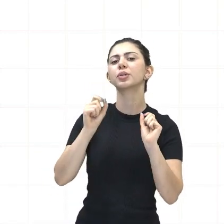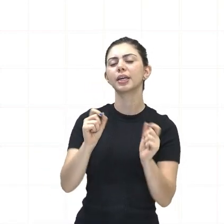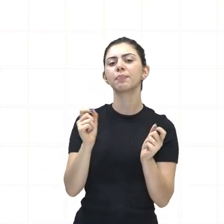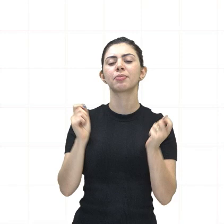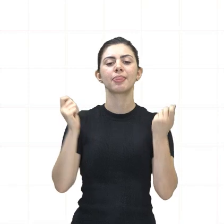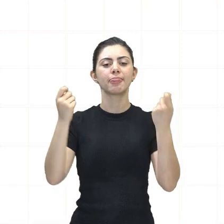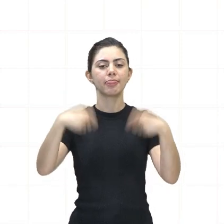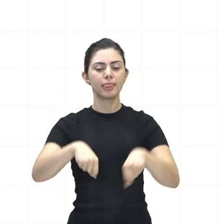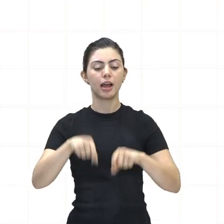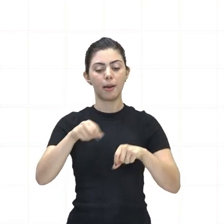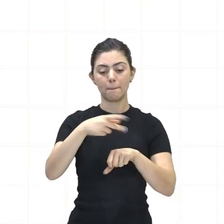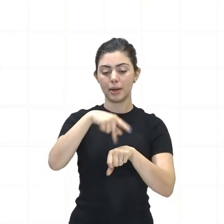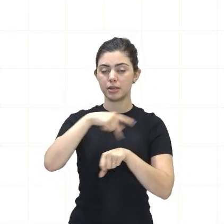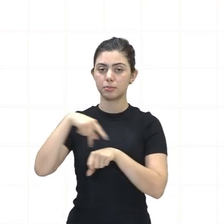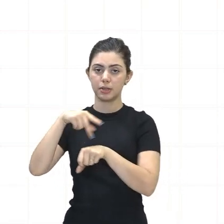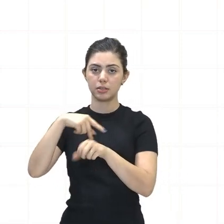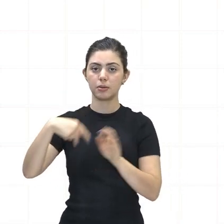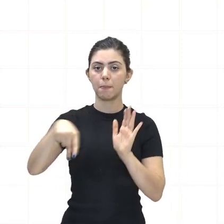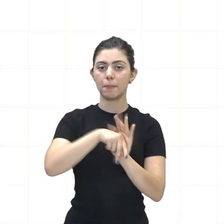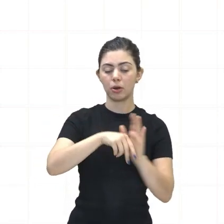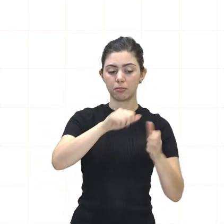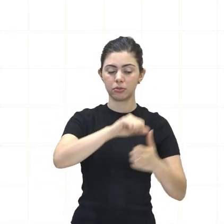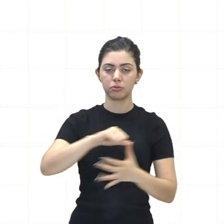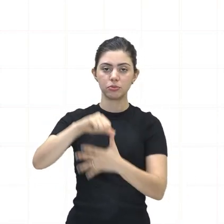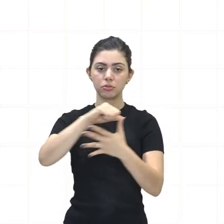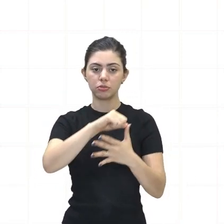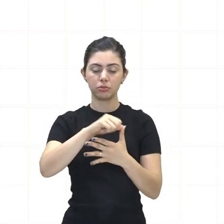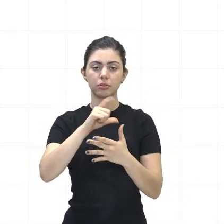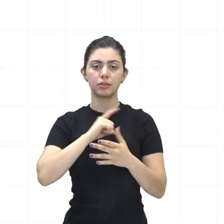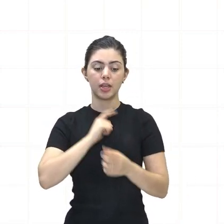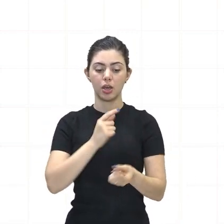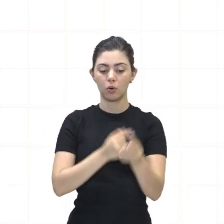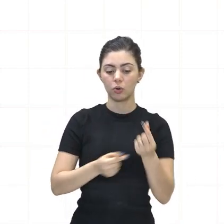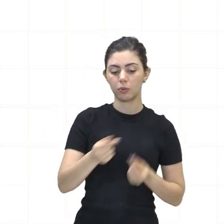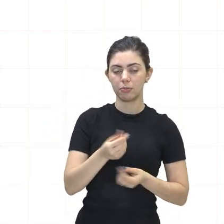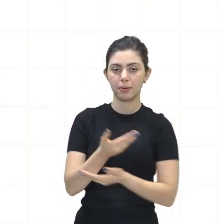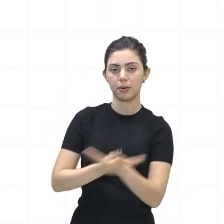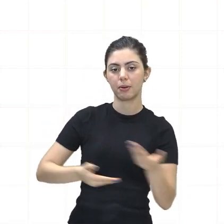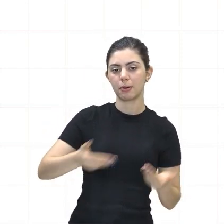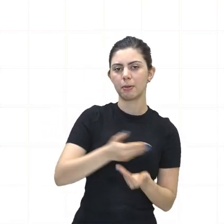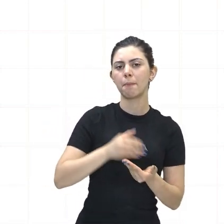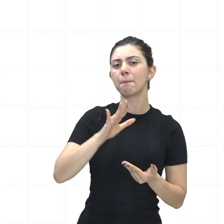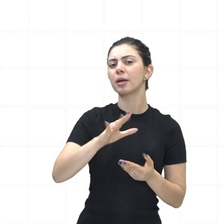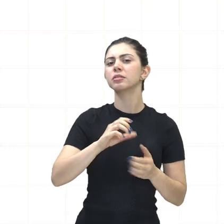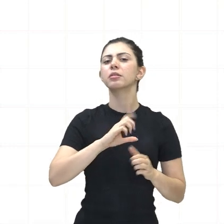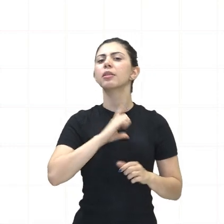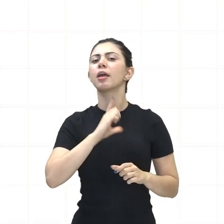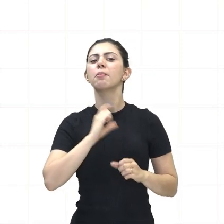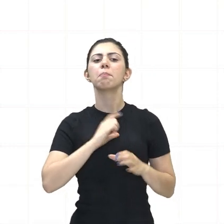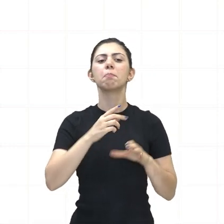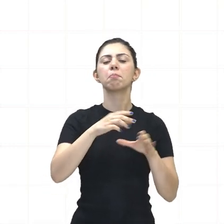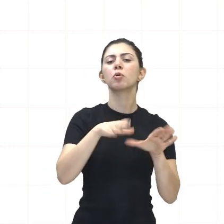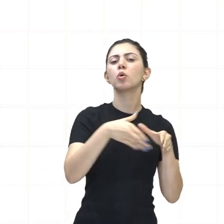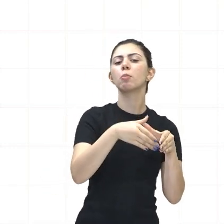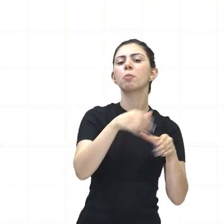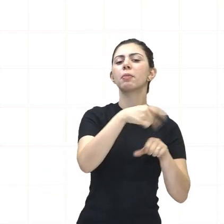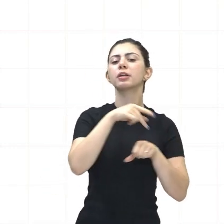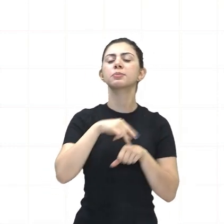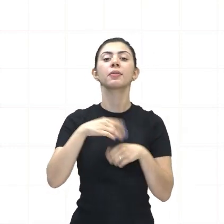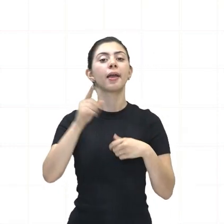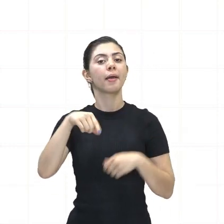econômica entre os países que fazem parte dele. Vamos lembrar quais são os países? Brasil,